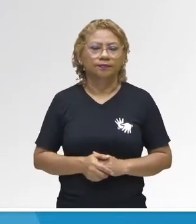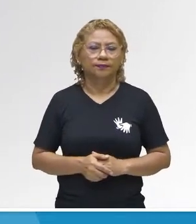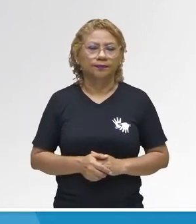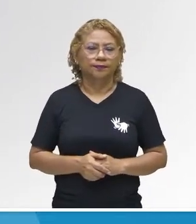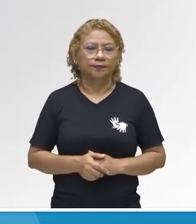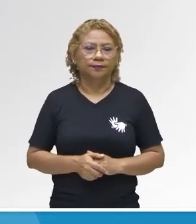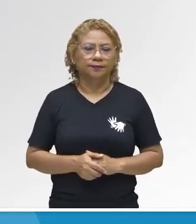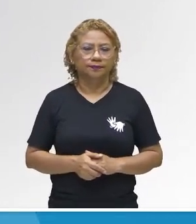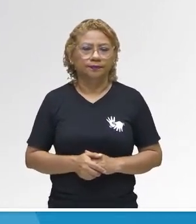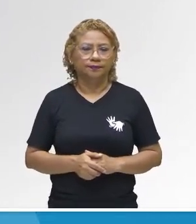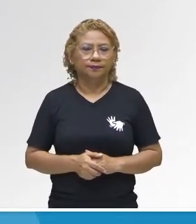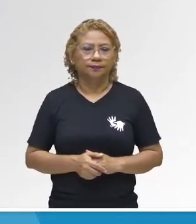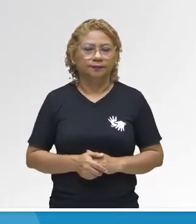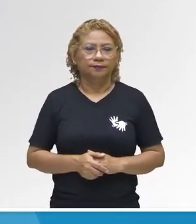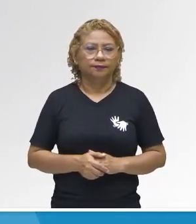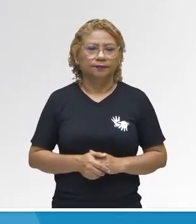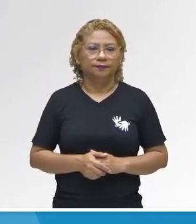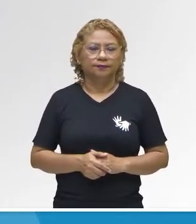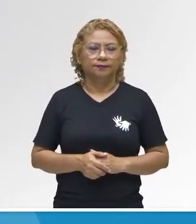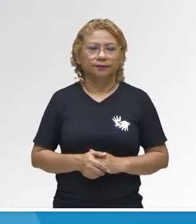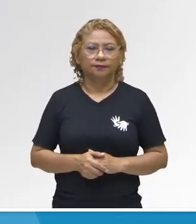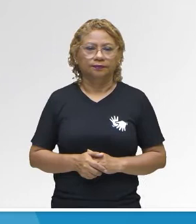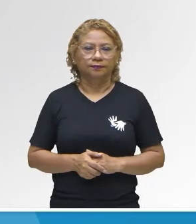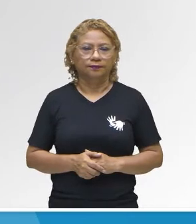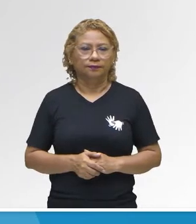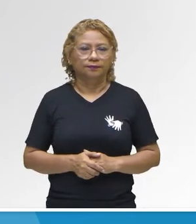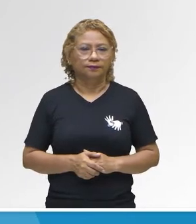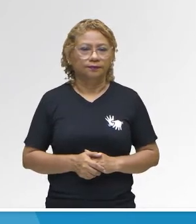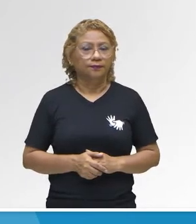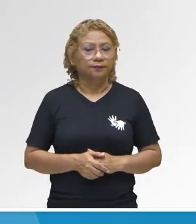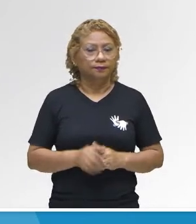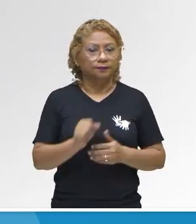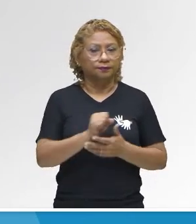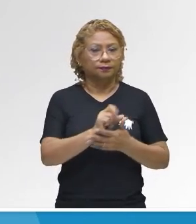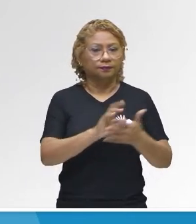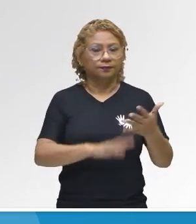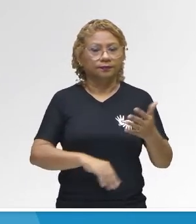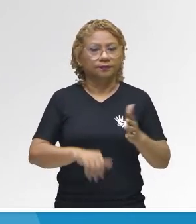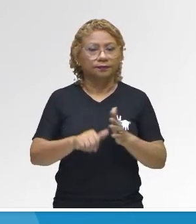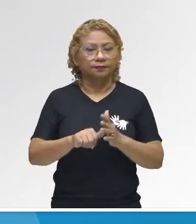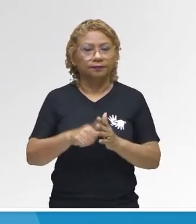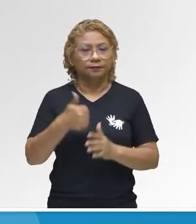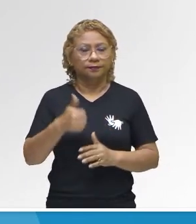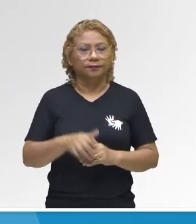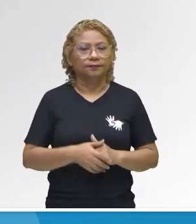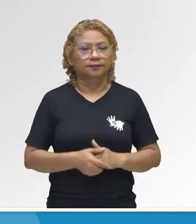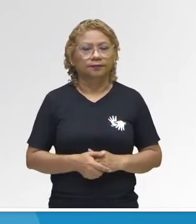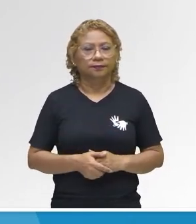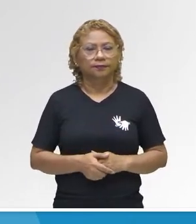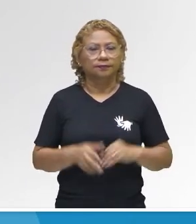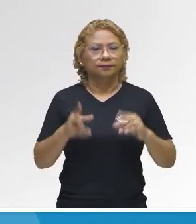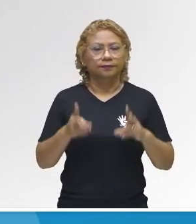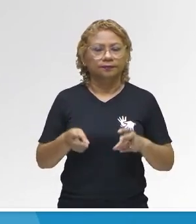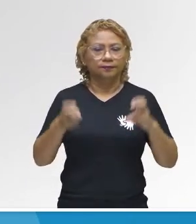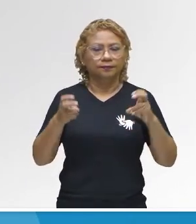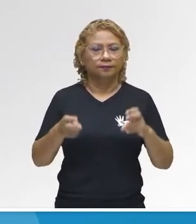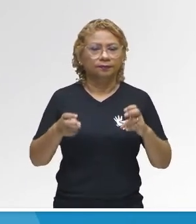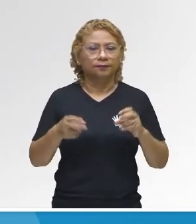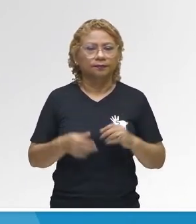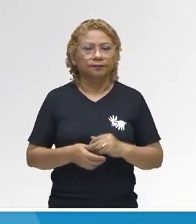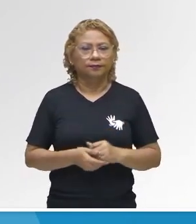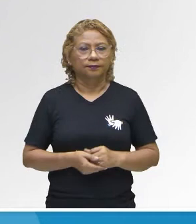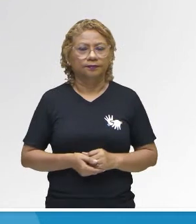os exercícios relacionados a esse conteúdo. Então vejam que eu tenho aqui,